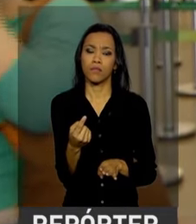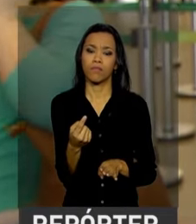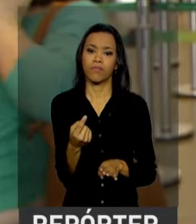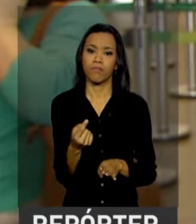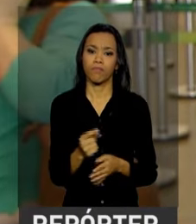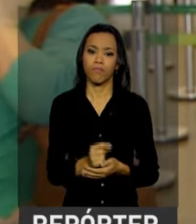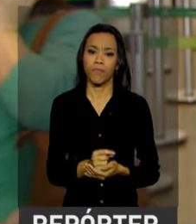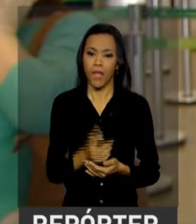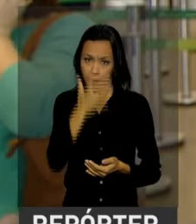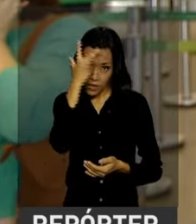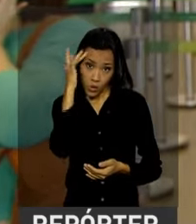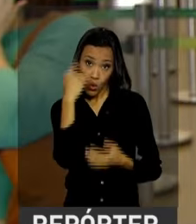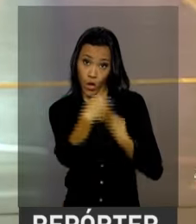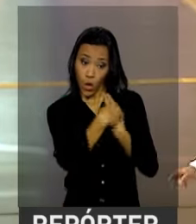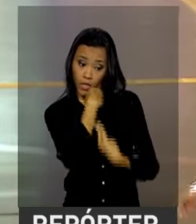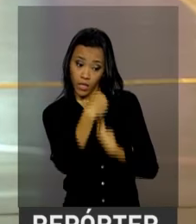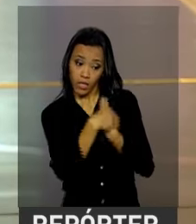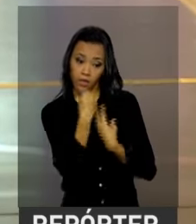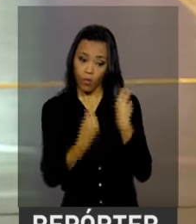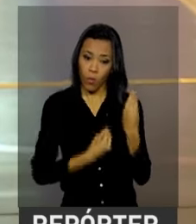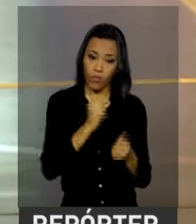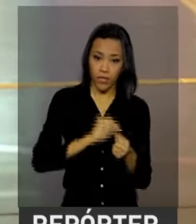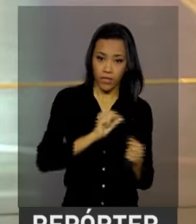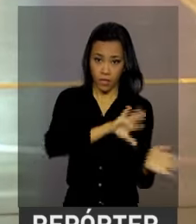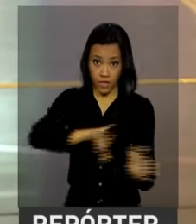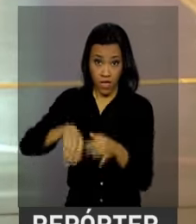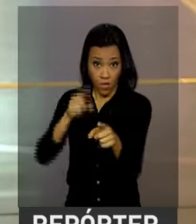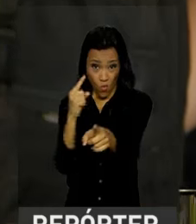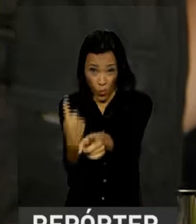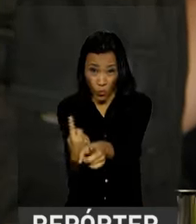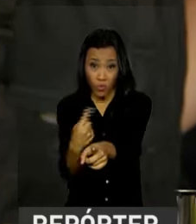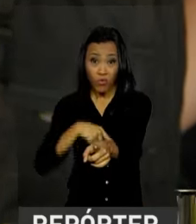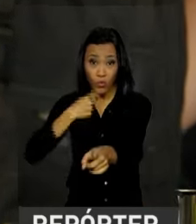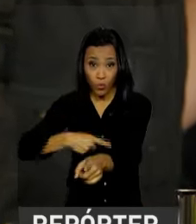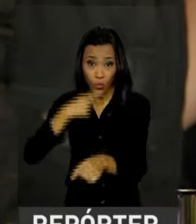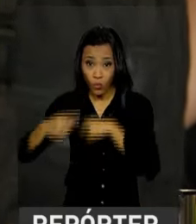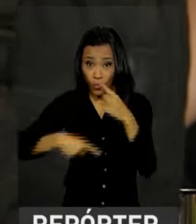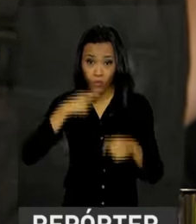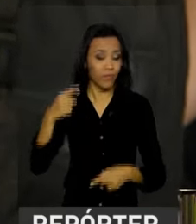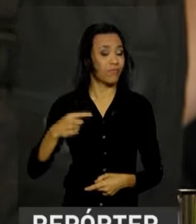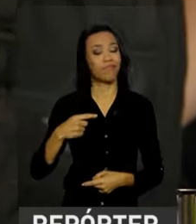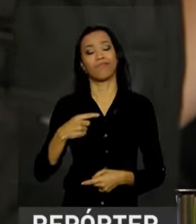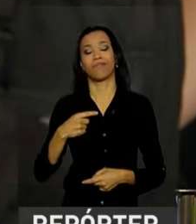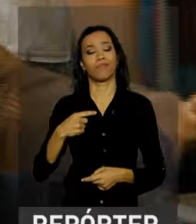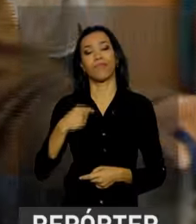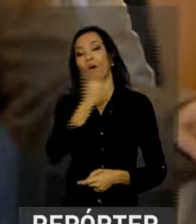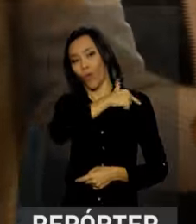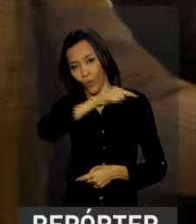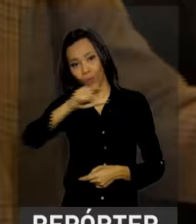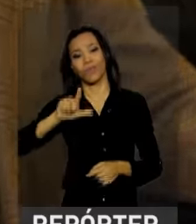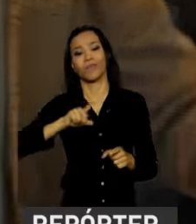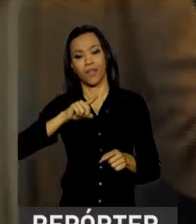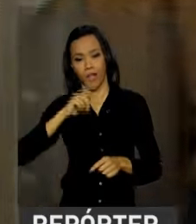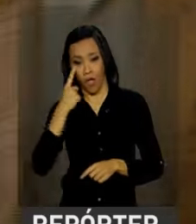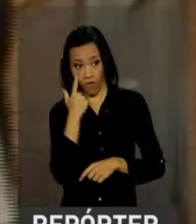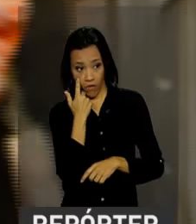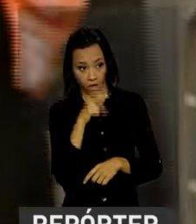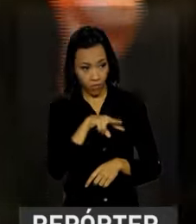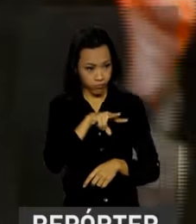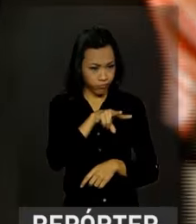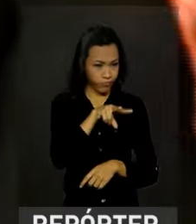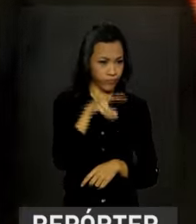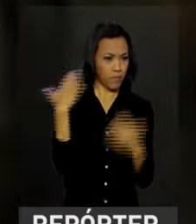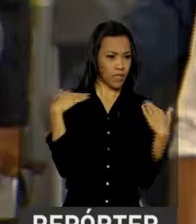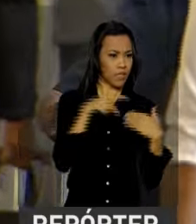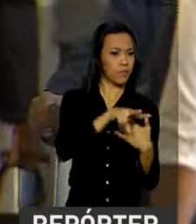e a pessoa vai orientar, né? E ele não é o único a ter dúvidas antes de pegar o avião. Basta dar uma voltinha no saguão